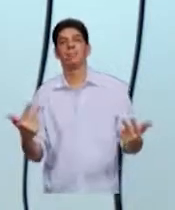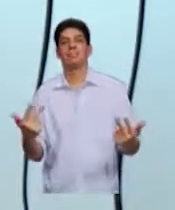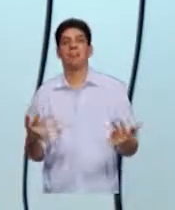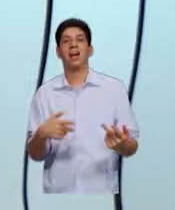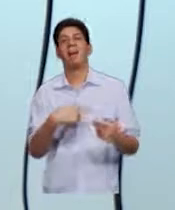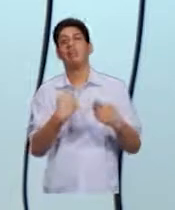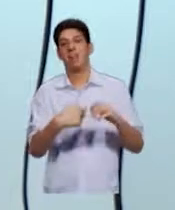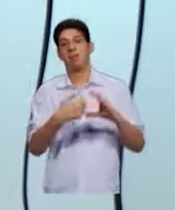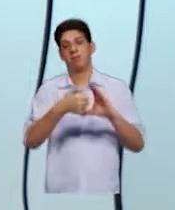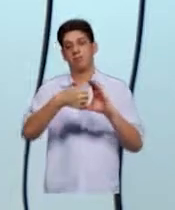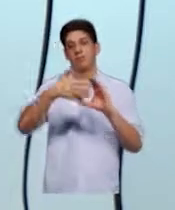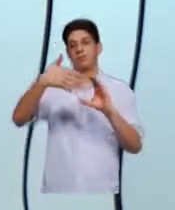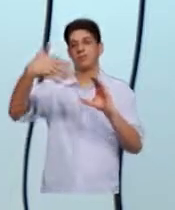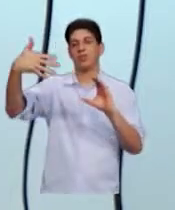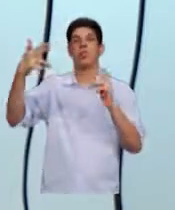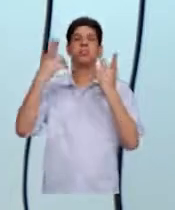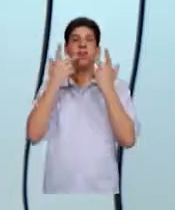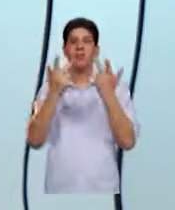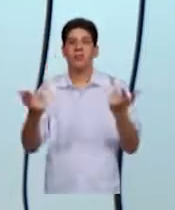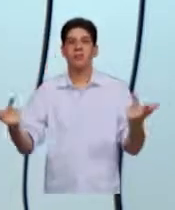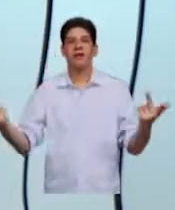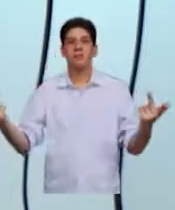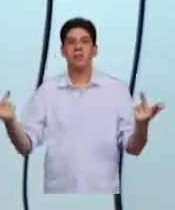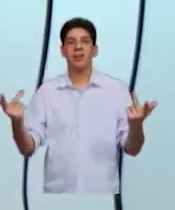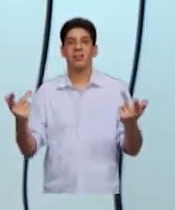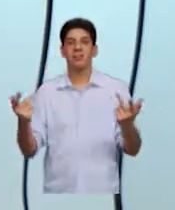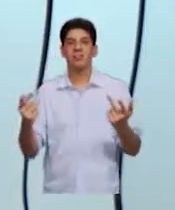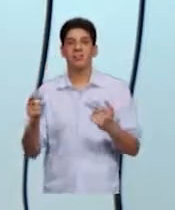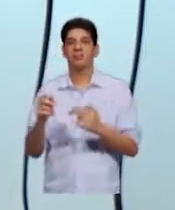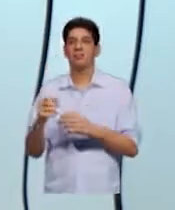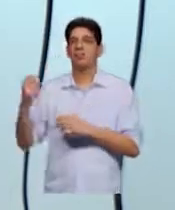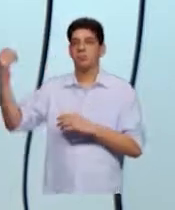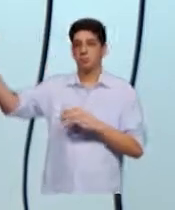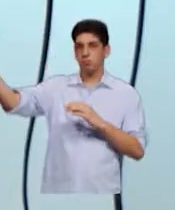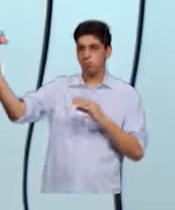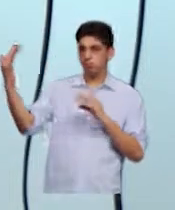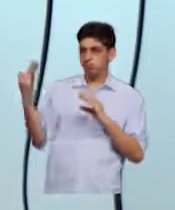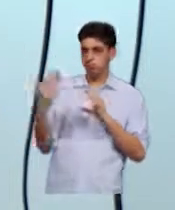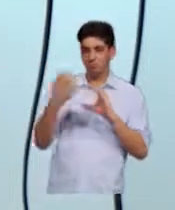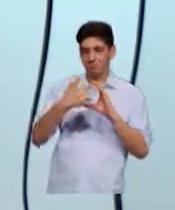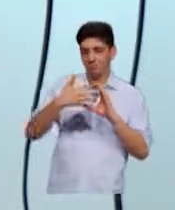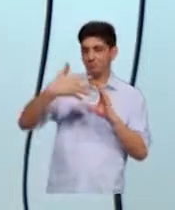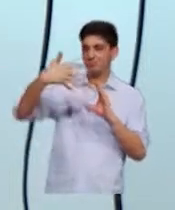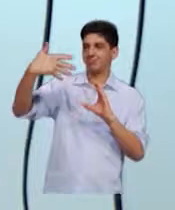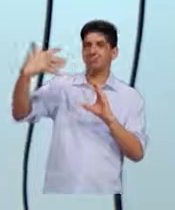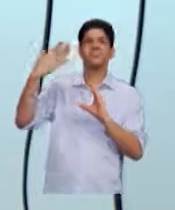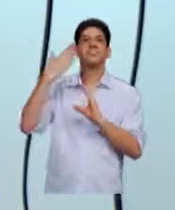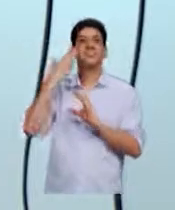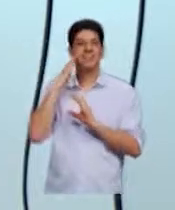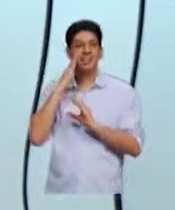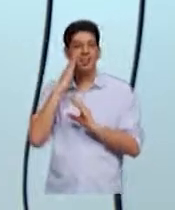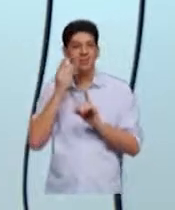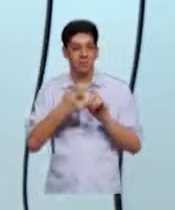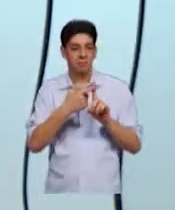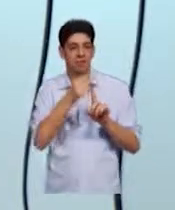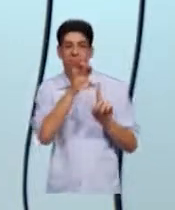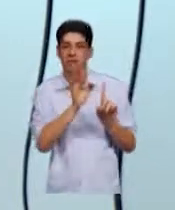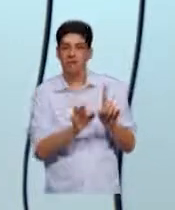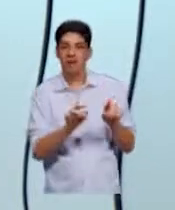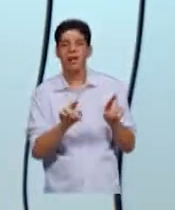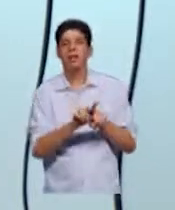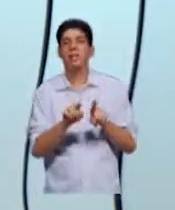realizem o processo da fotossíntese naturalmente, na ação da luz solar, com uma temperatura ideal. E também ela